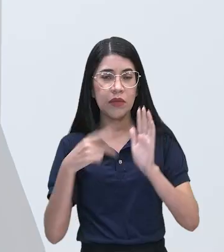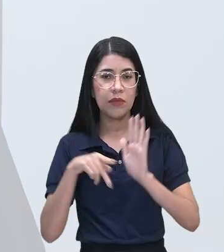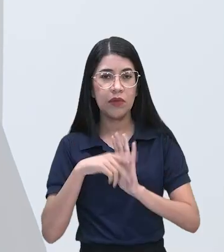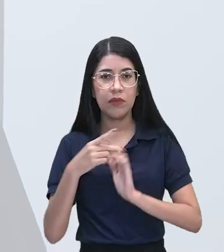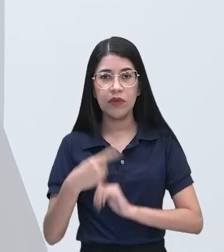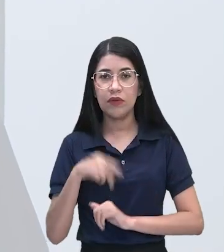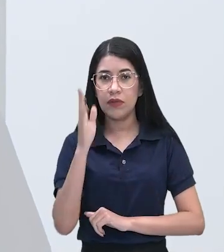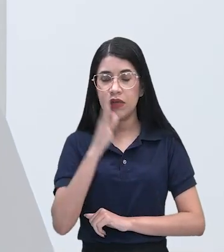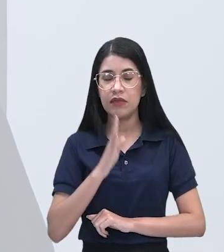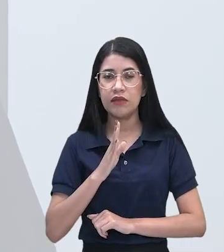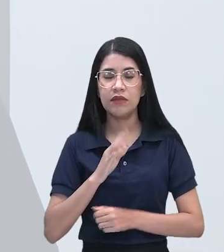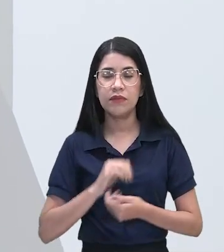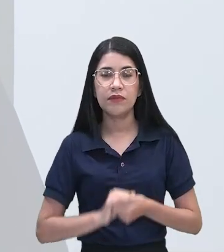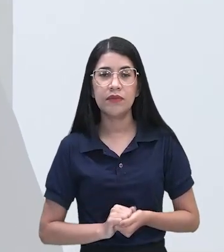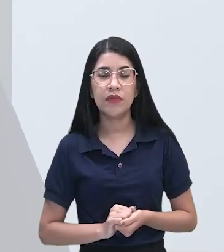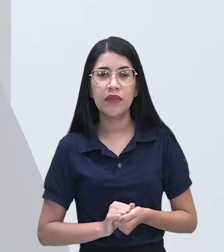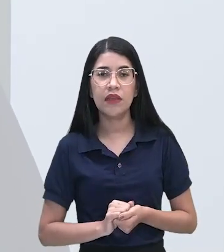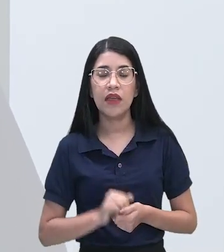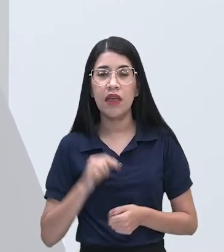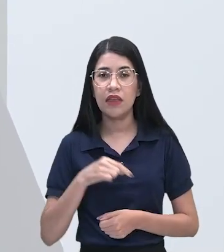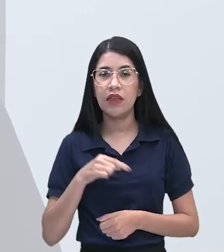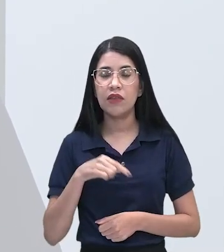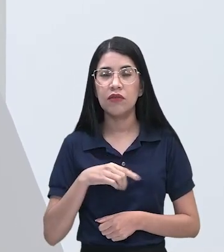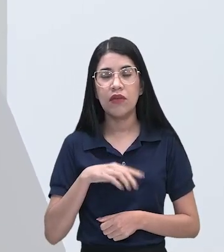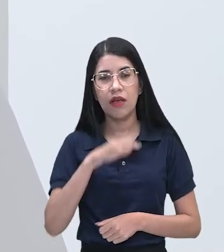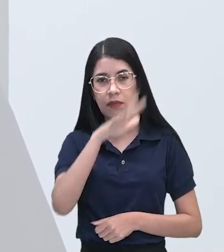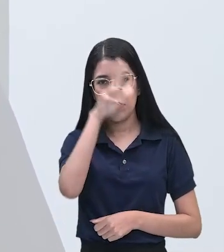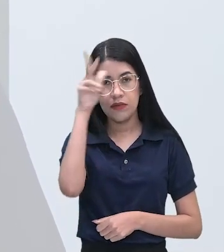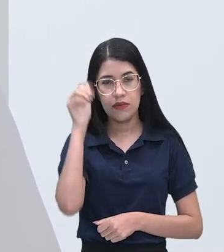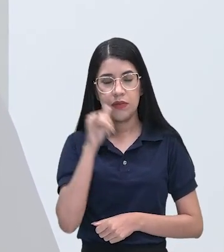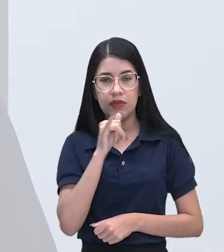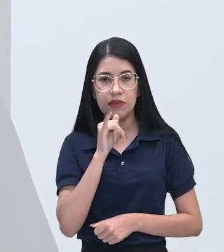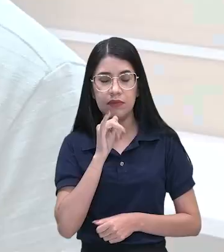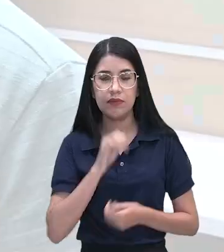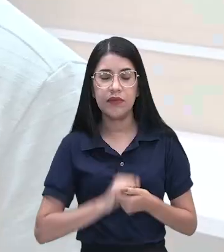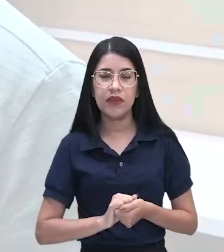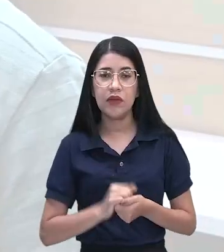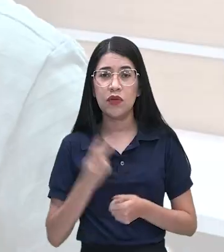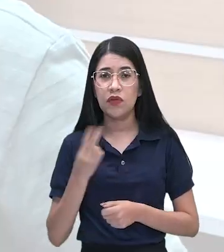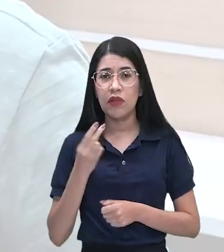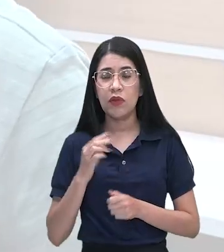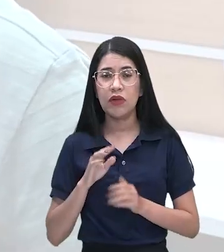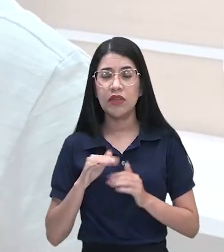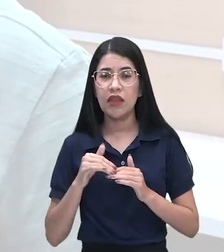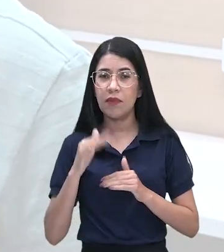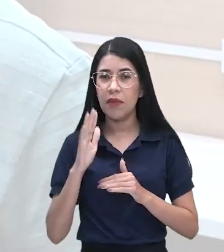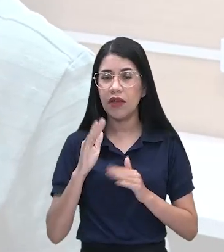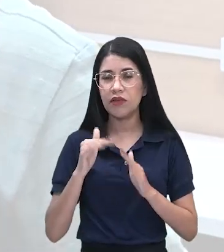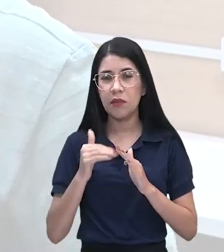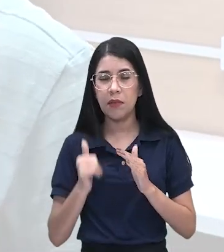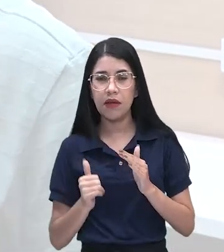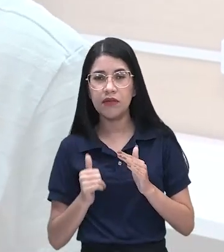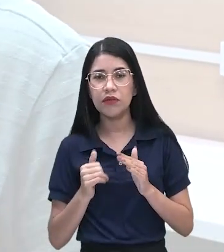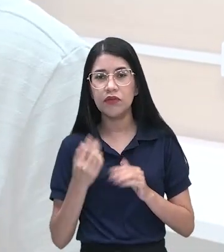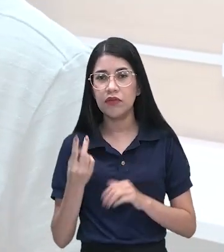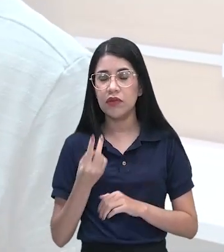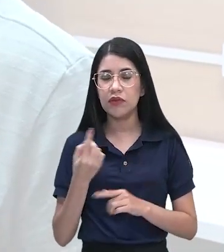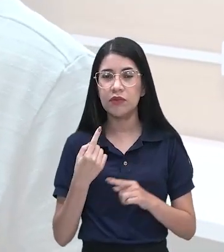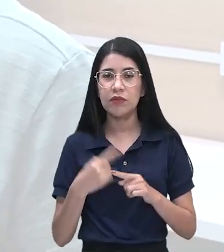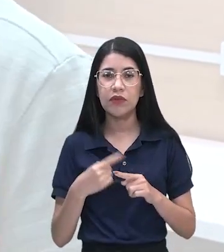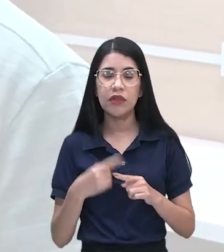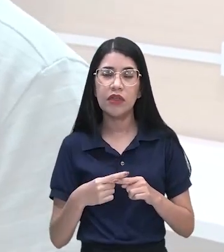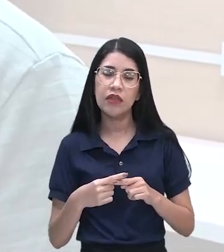clima, né? Aqui no nosso estado. Os produtos aumentam ou diminuem de preço